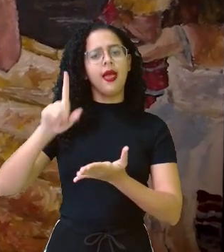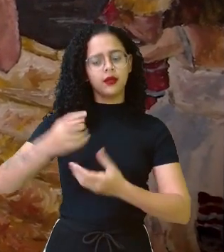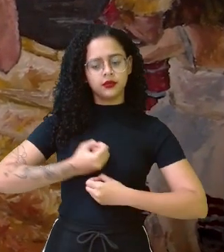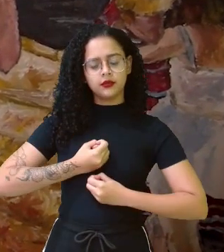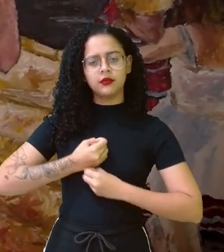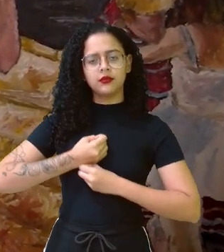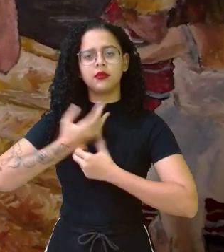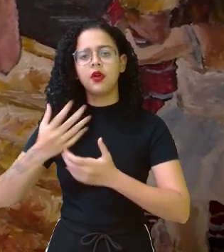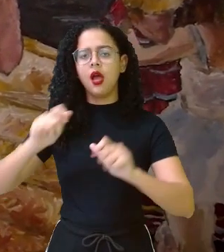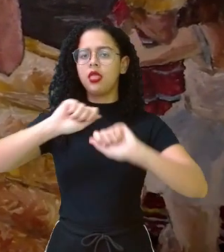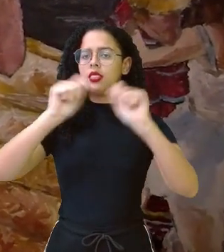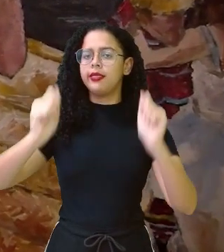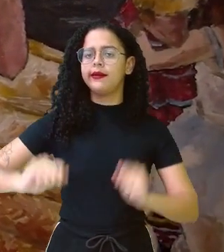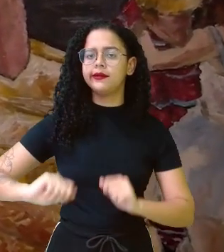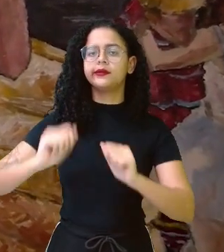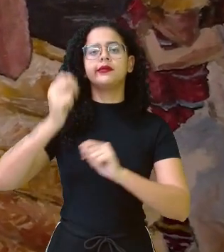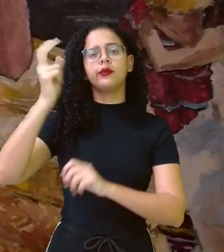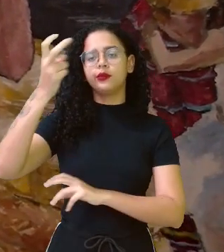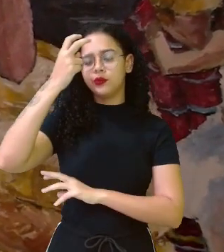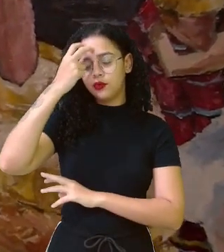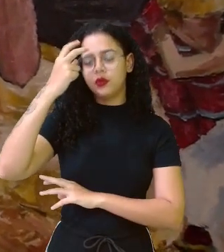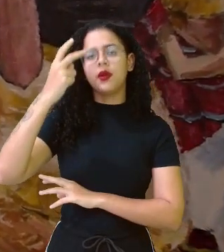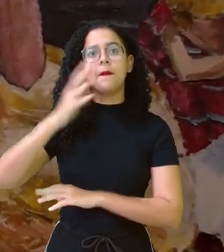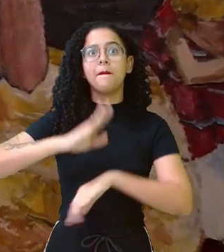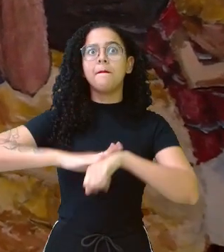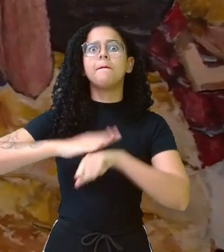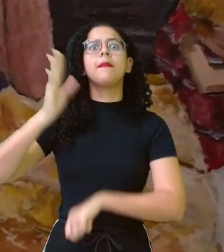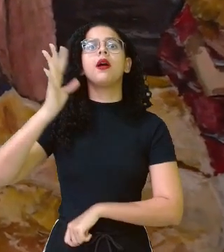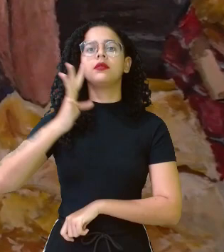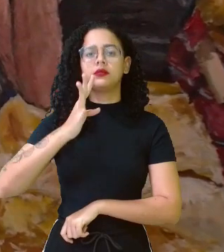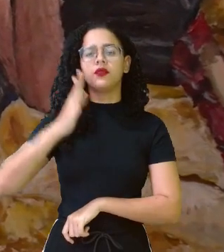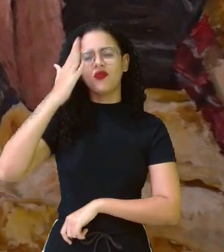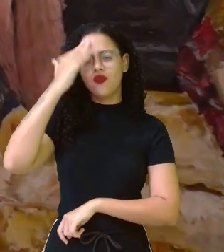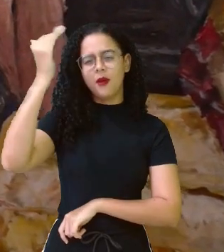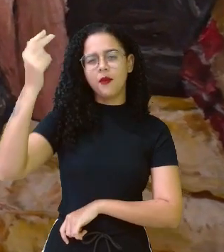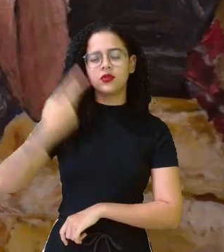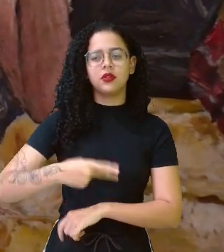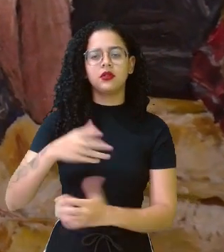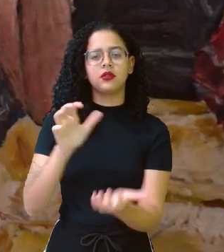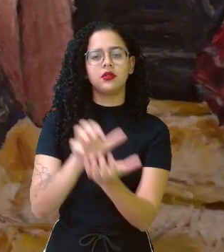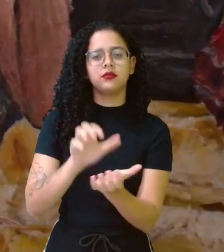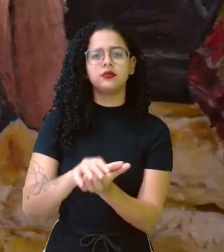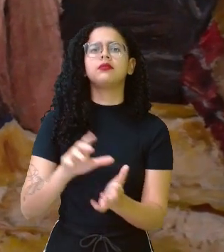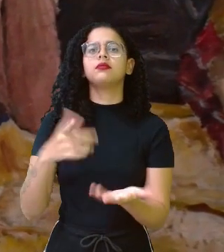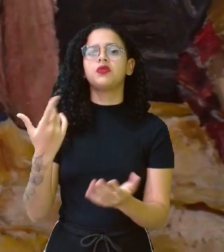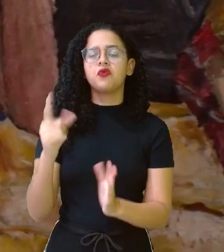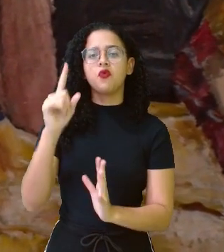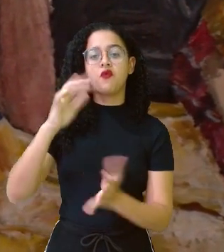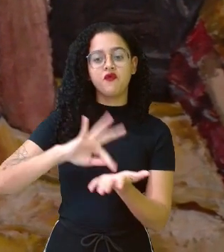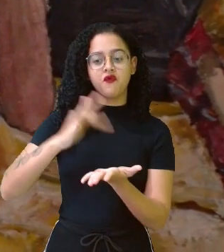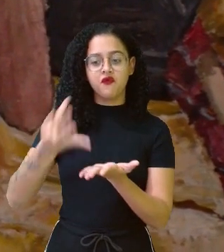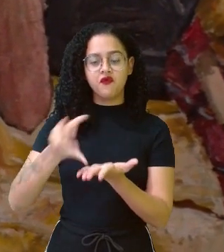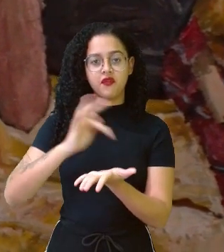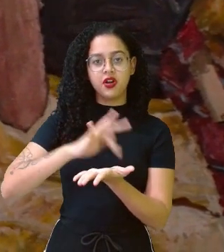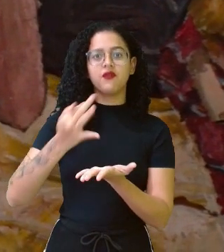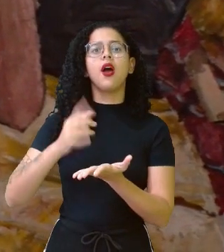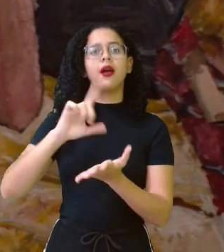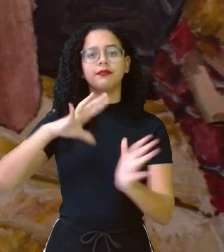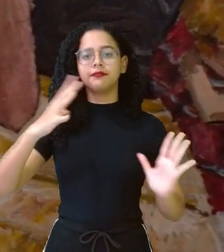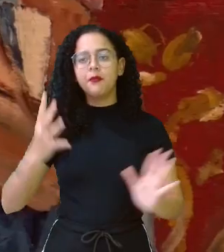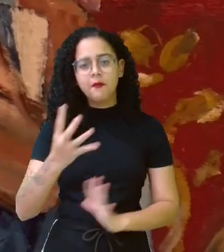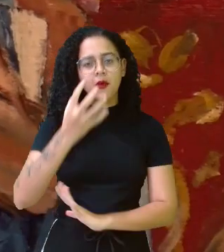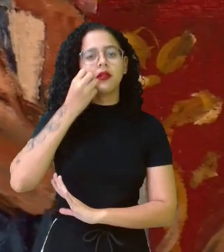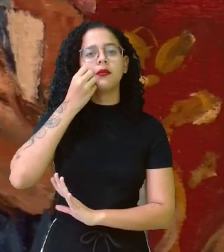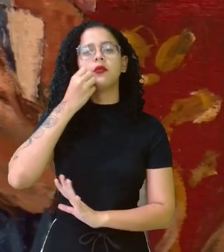artísticas, culturais e populares a mais conhecida do Recife, uma vez que inclusive o próprio frevo ele é tombado como patrimônio